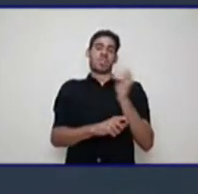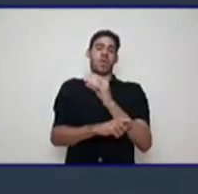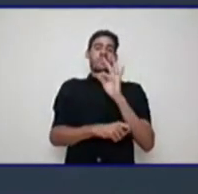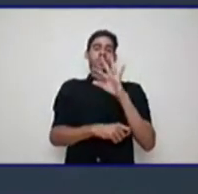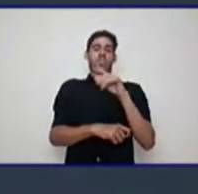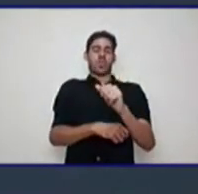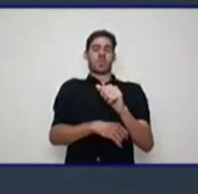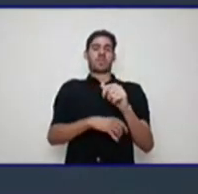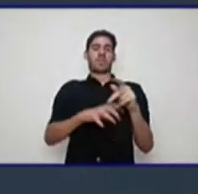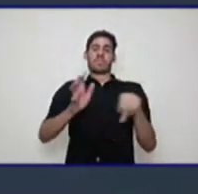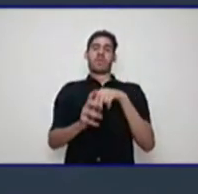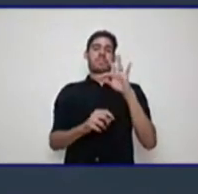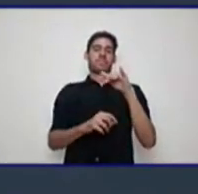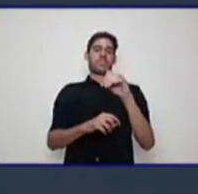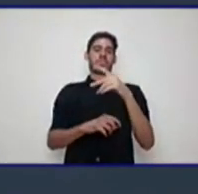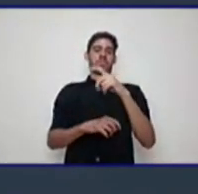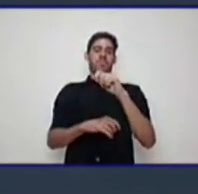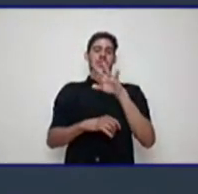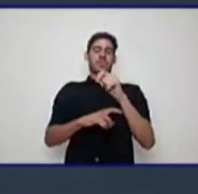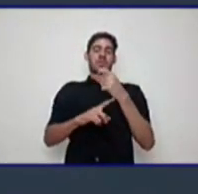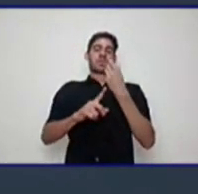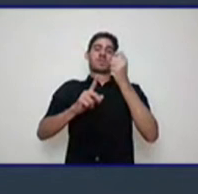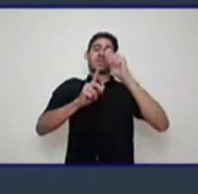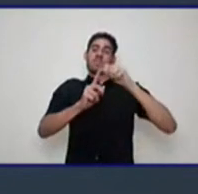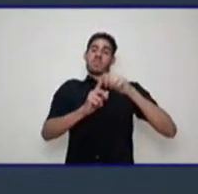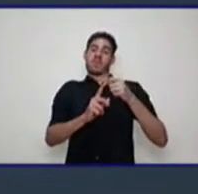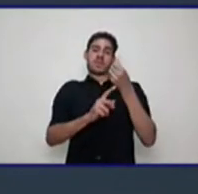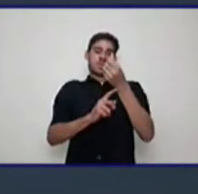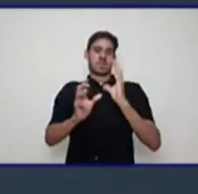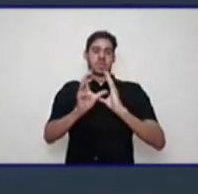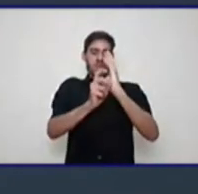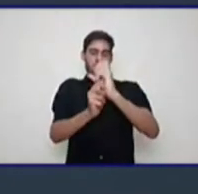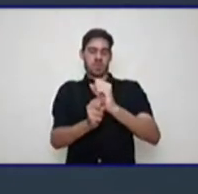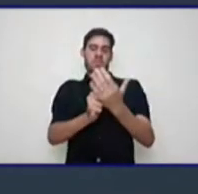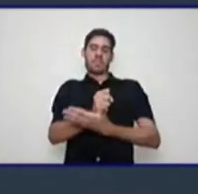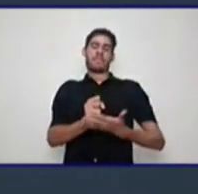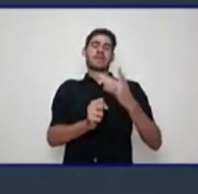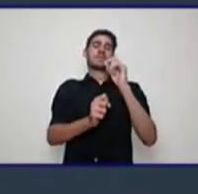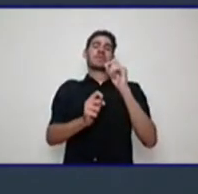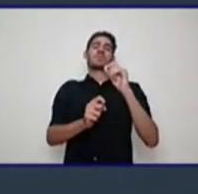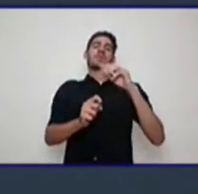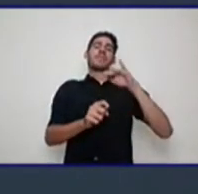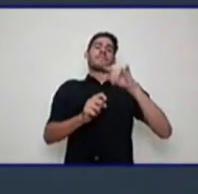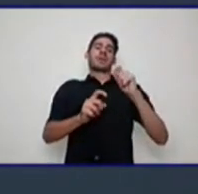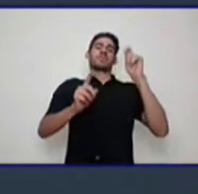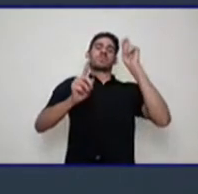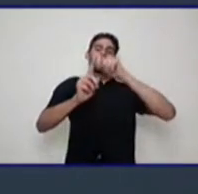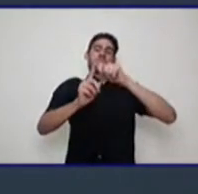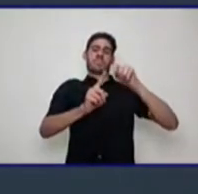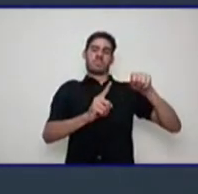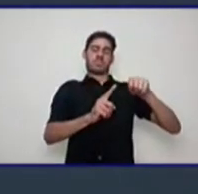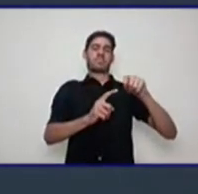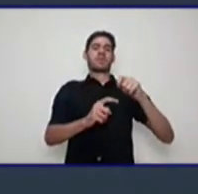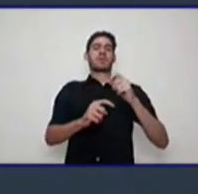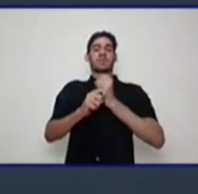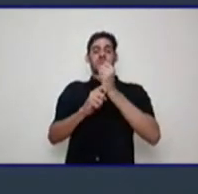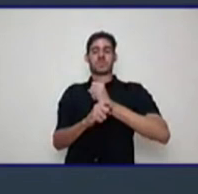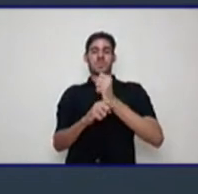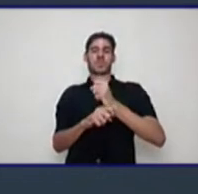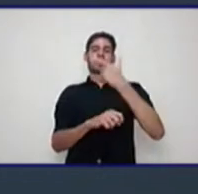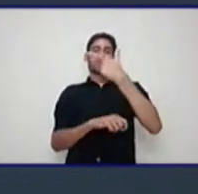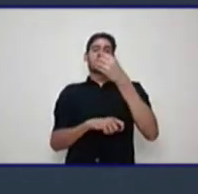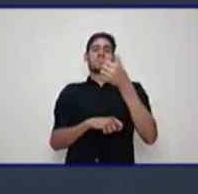fundo partidário em 6 meses, calculadas com base na média mensal dos repasses no ano de